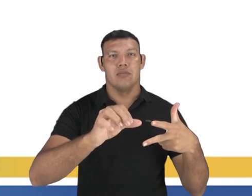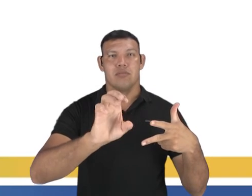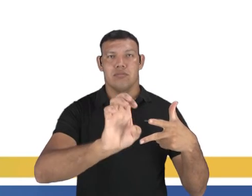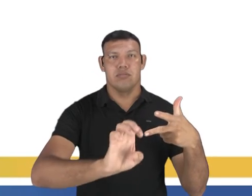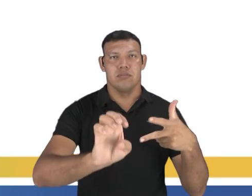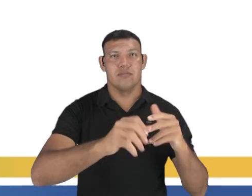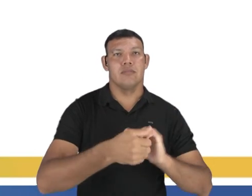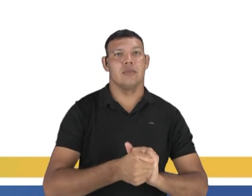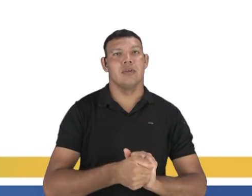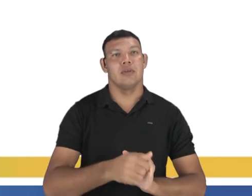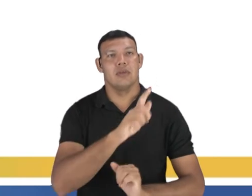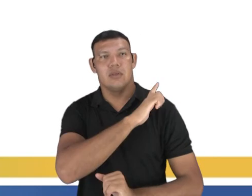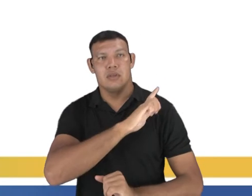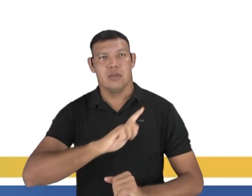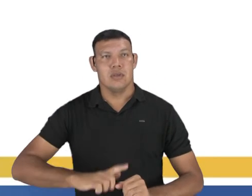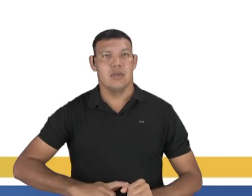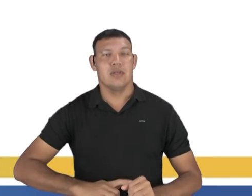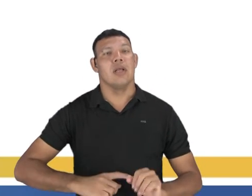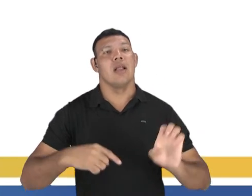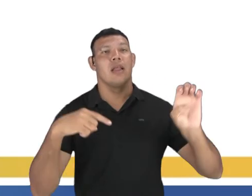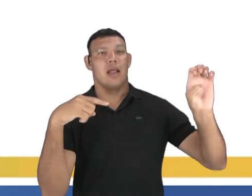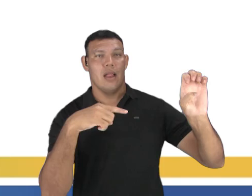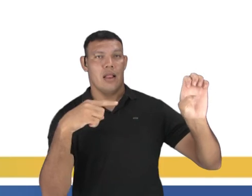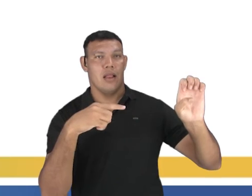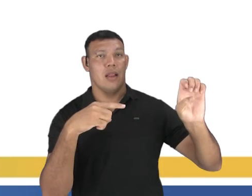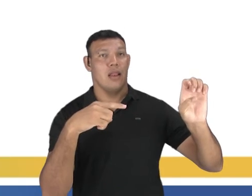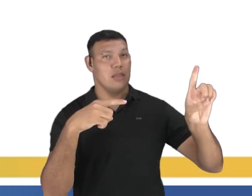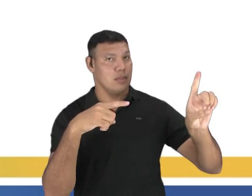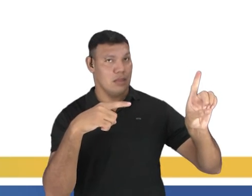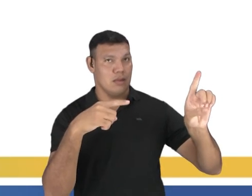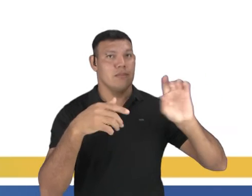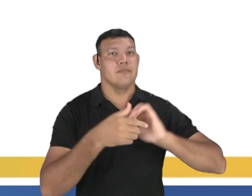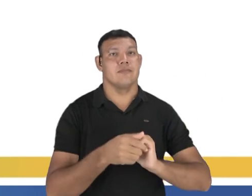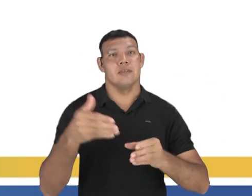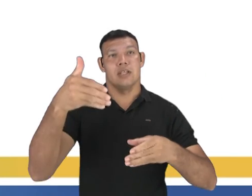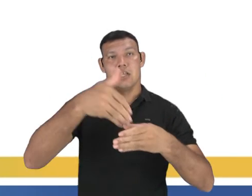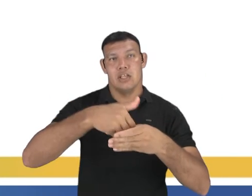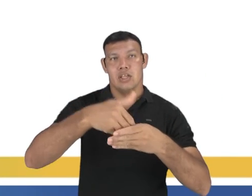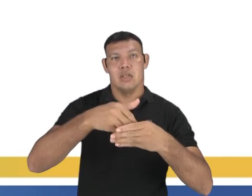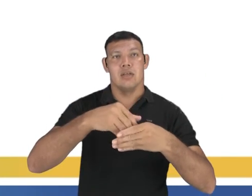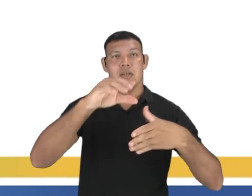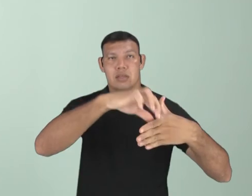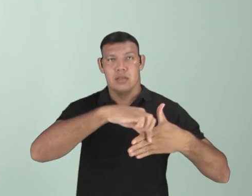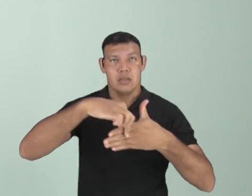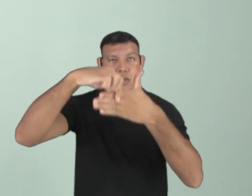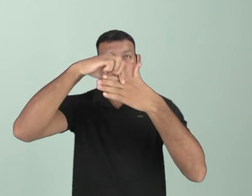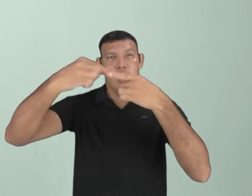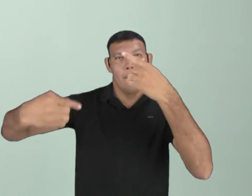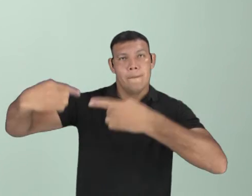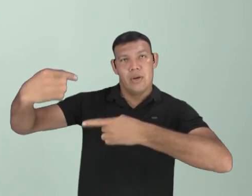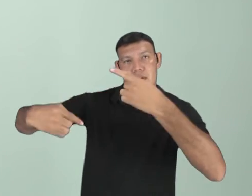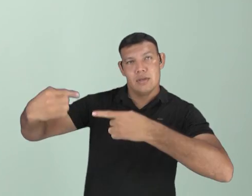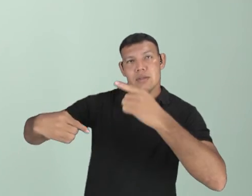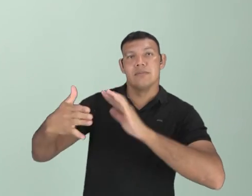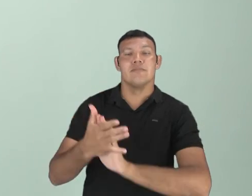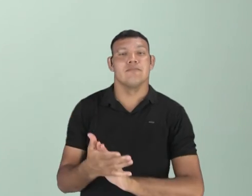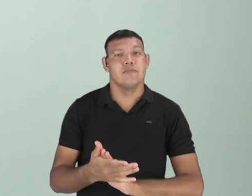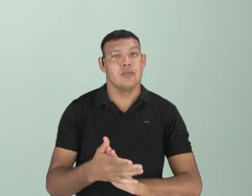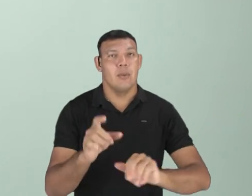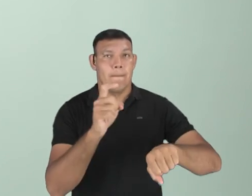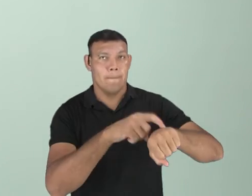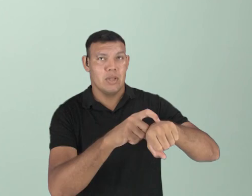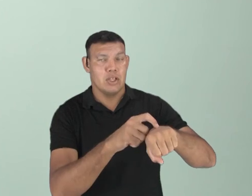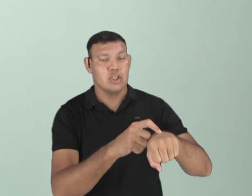lideranças políticas com mandatos temporários. Bem, se o autor Habermas valoriza em